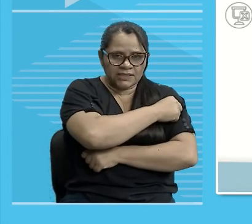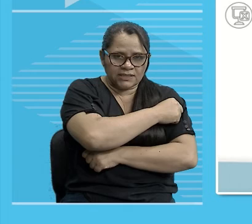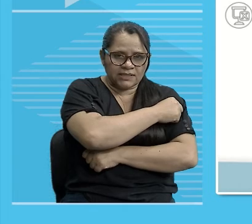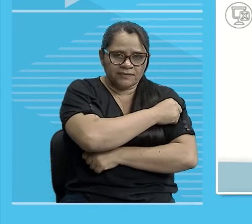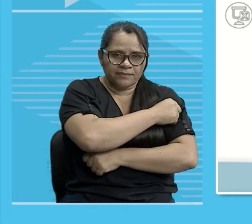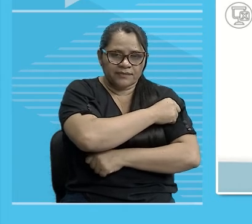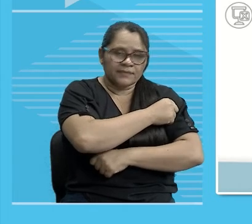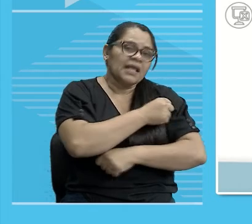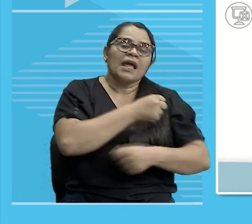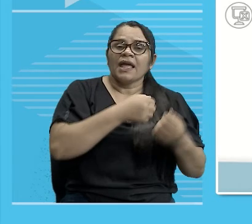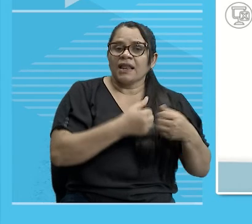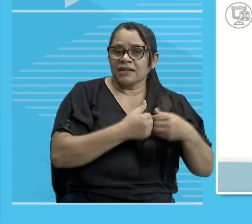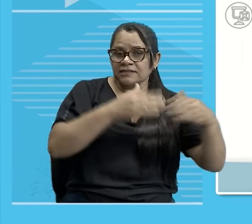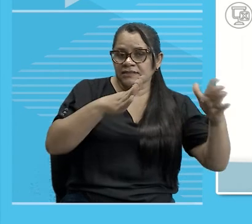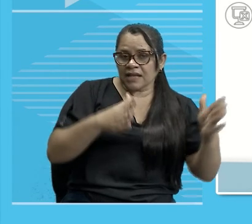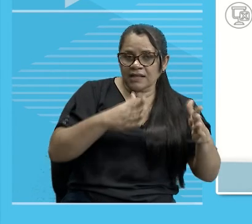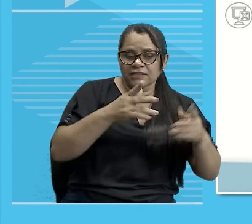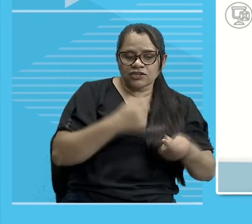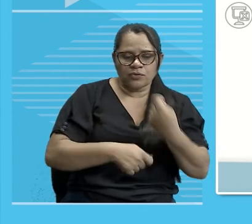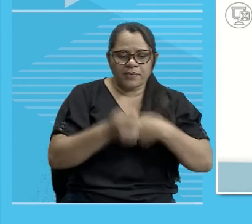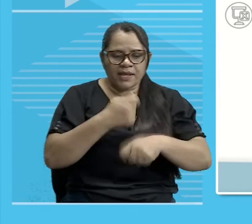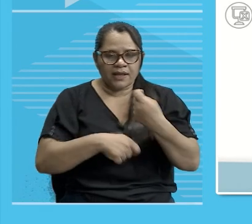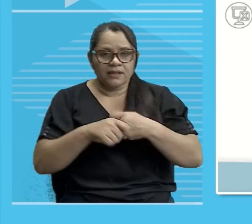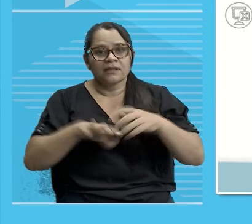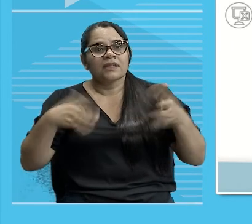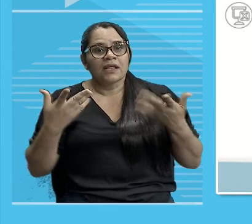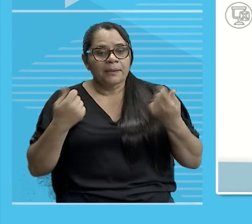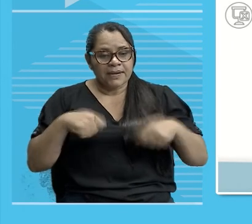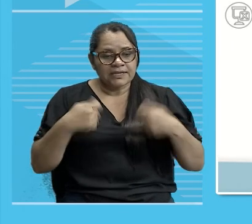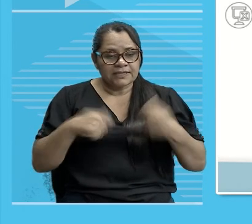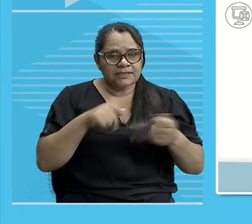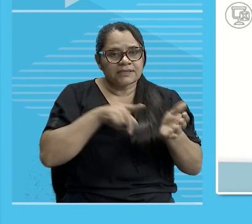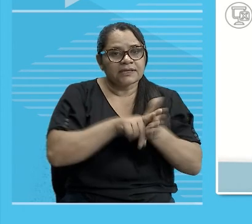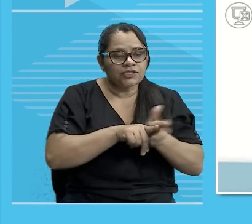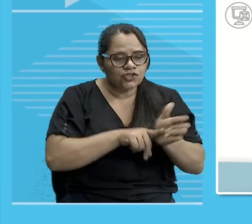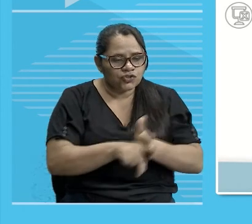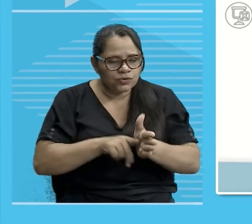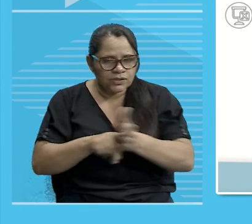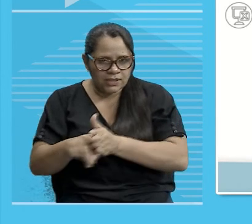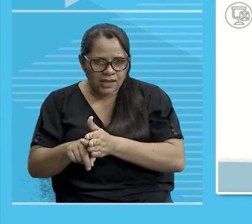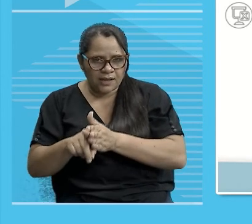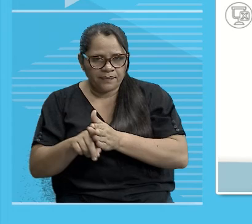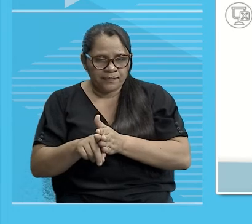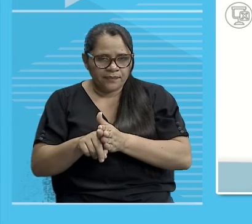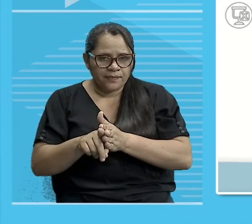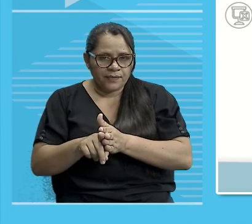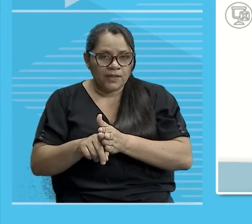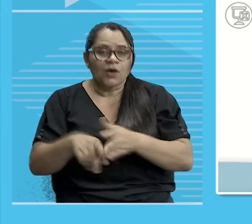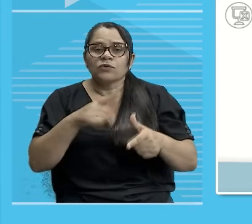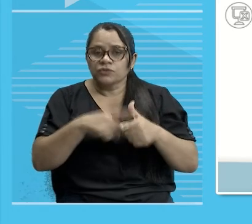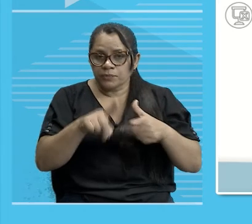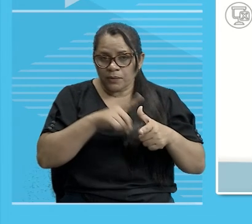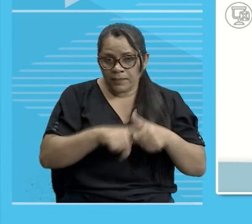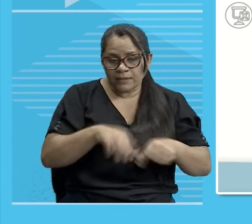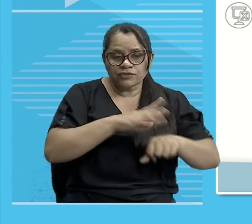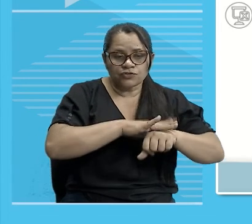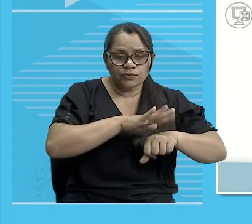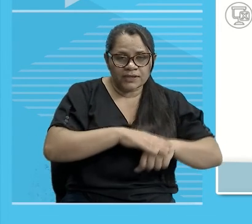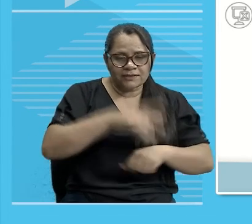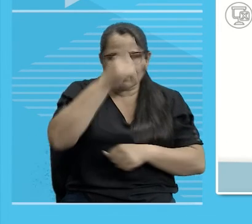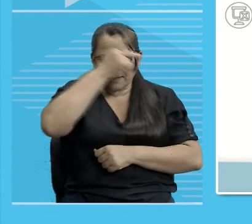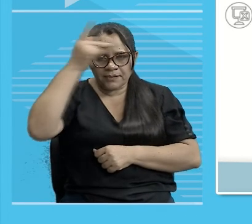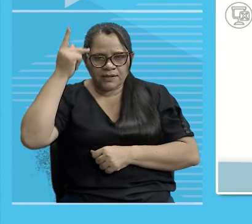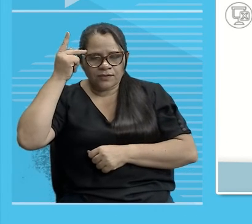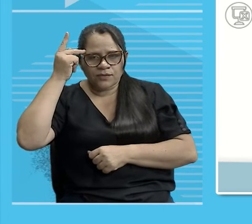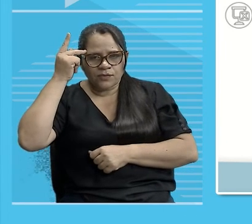ele vai estudar os efeitos colaterais em algumas pessoas uma profissão que esteve em evidência durante